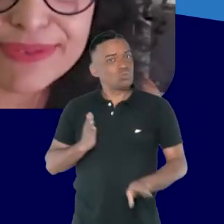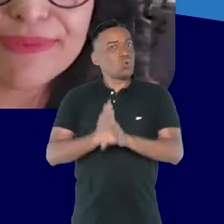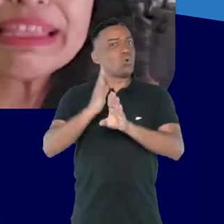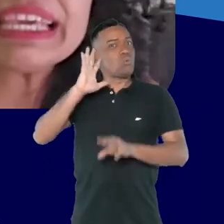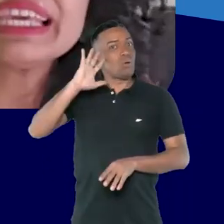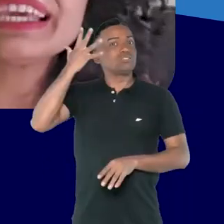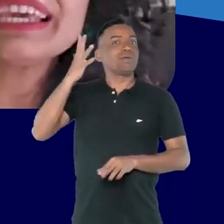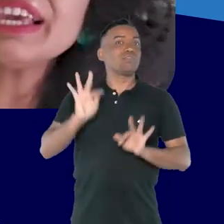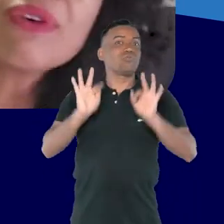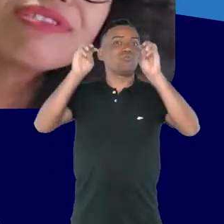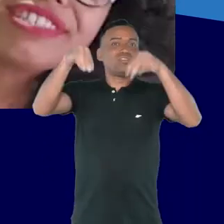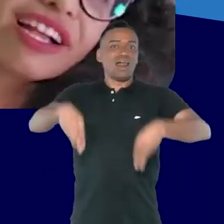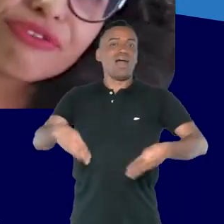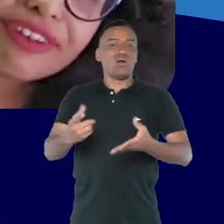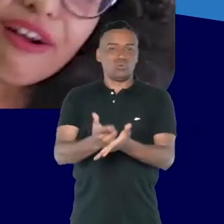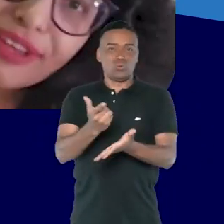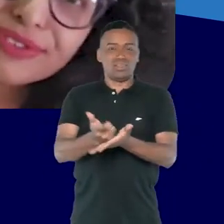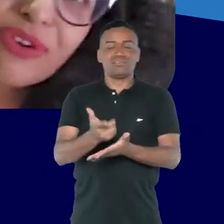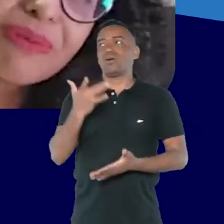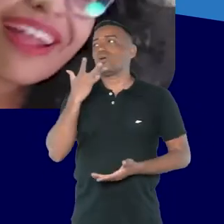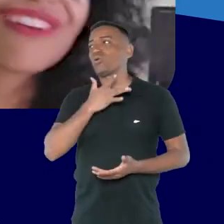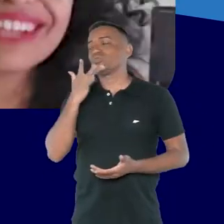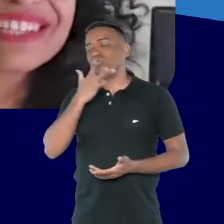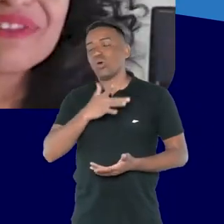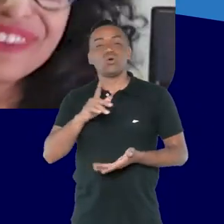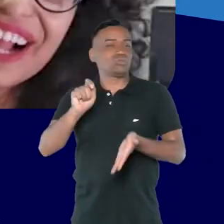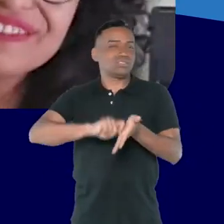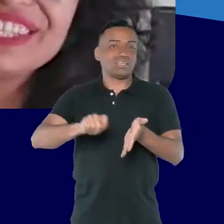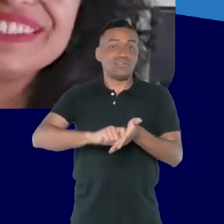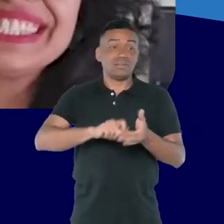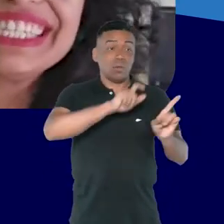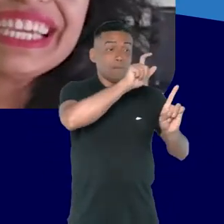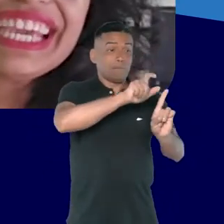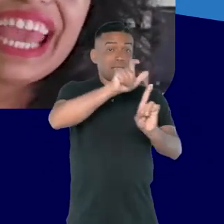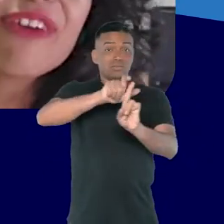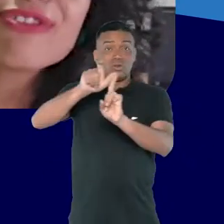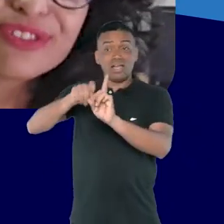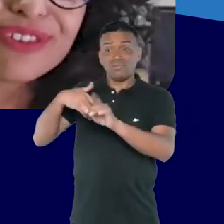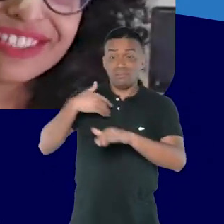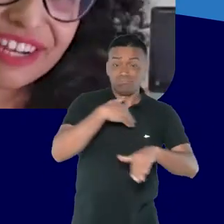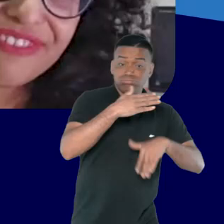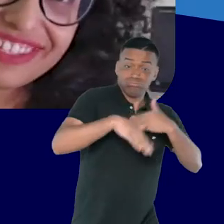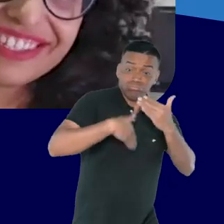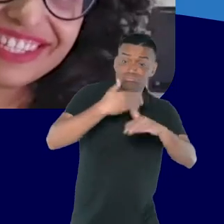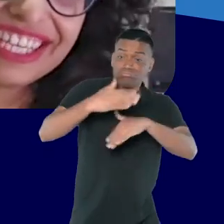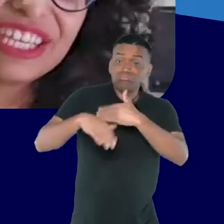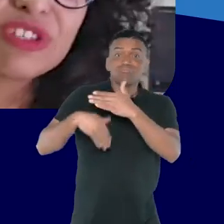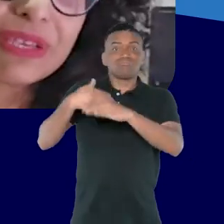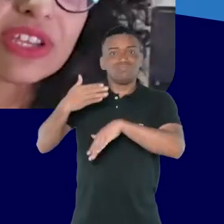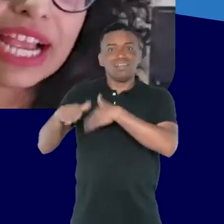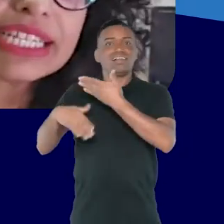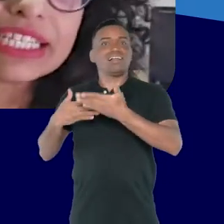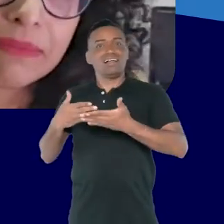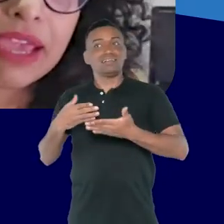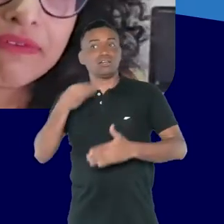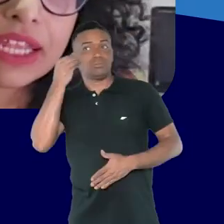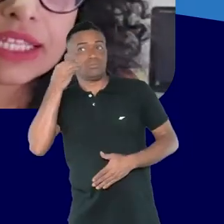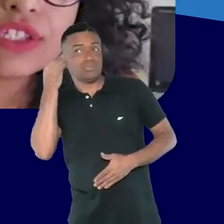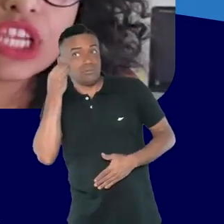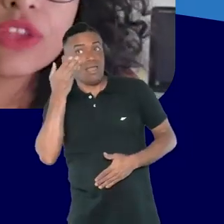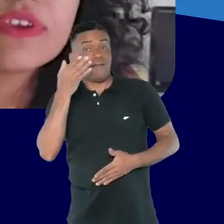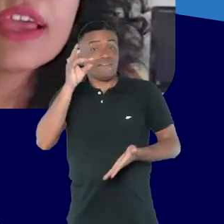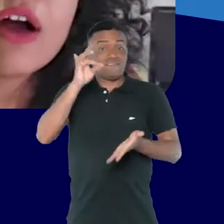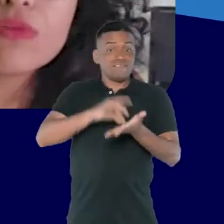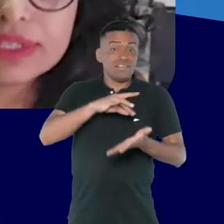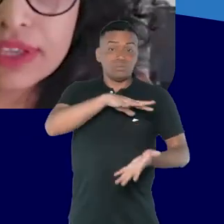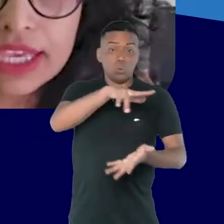testando mesmo. E quando chega ao final, que eu descubro o que acontece no final. Então, assim, é gostoso escrever assim. E os personagens também vêm